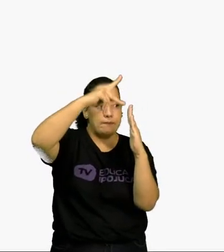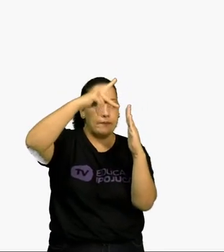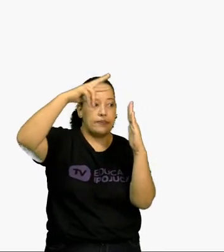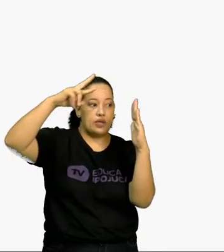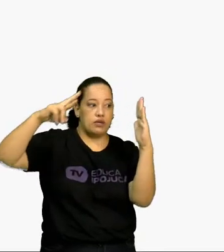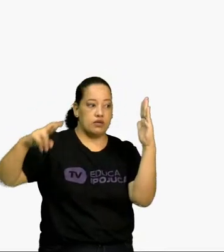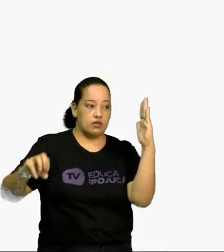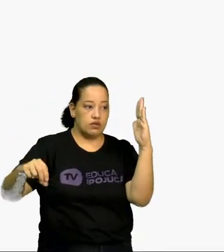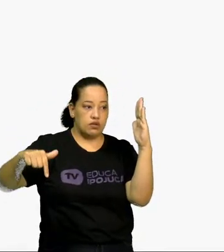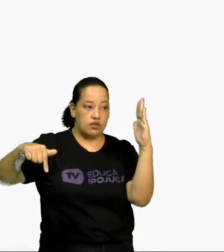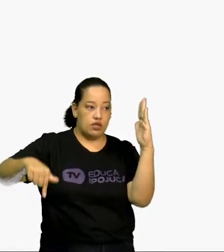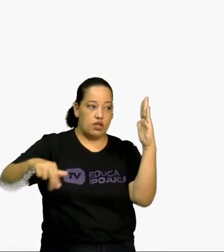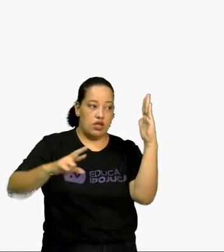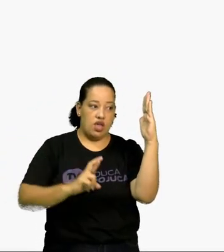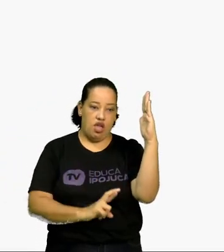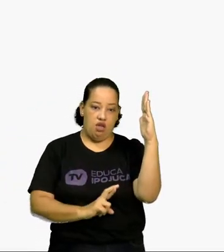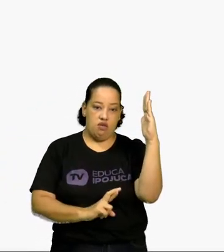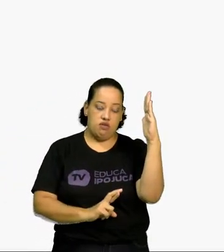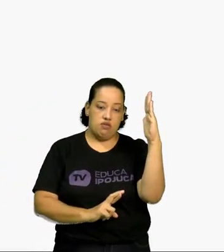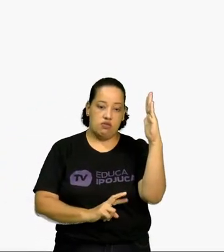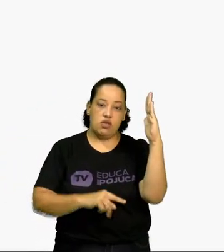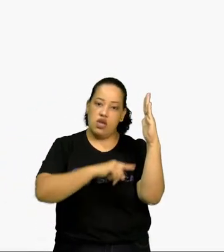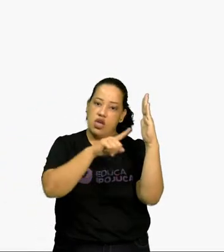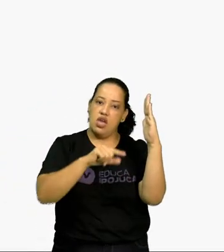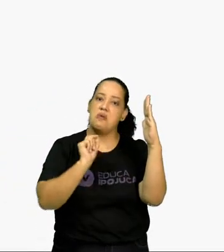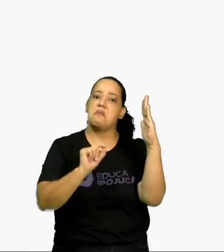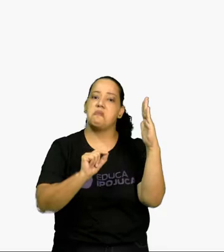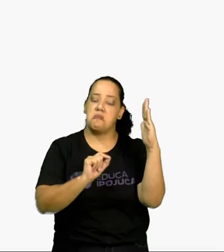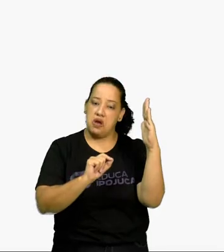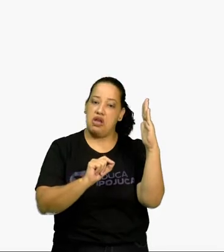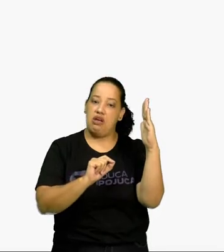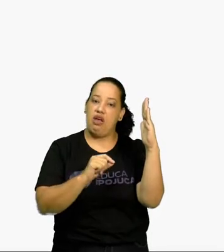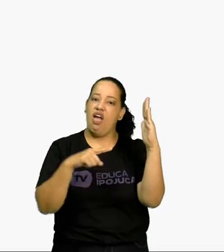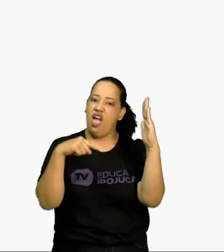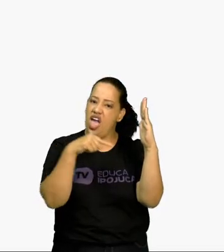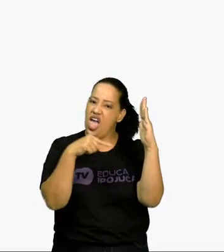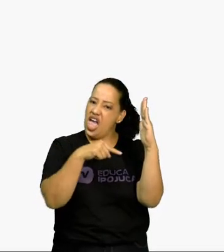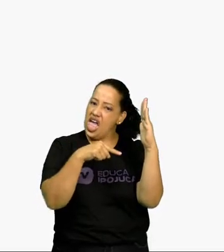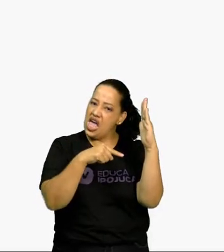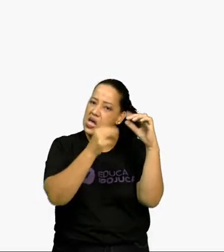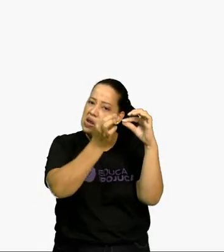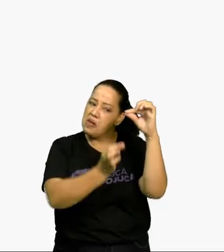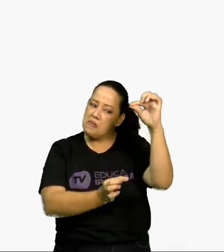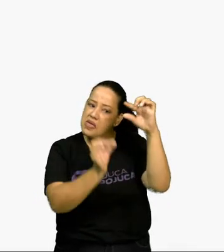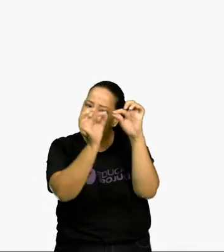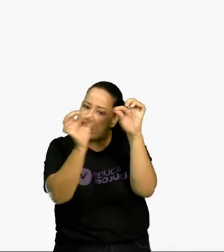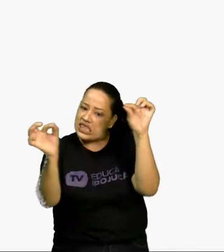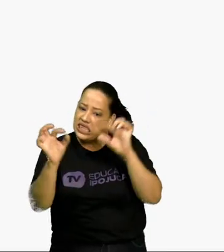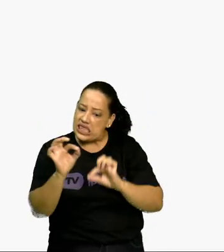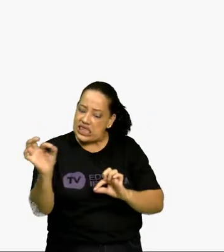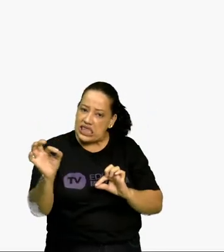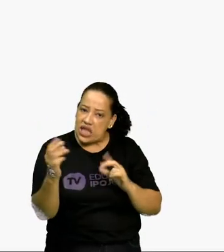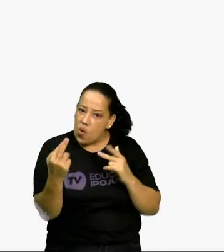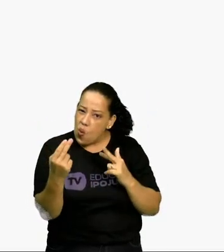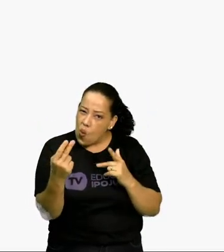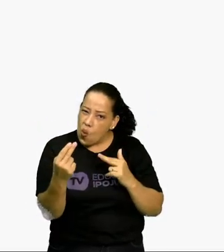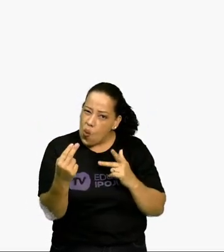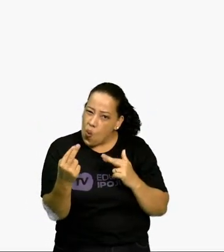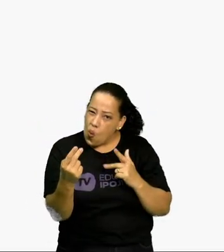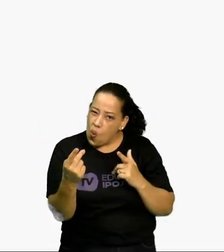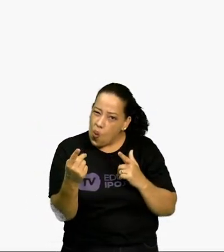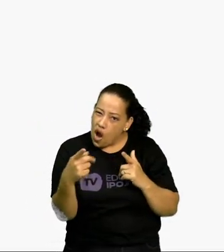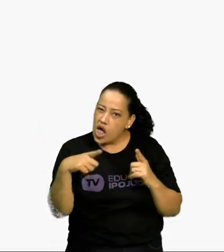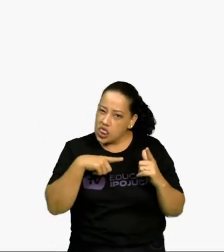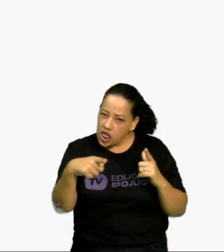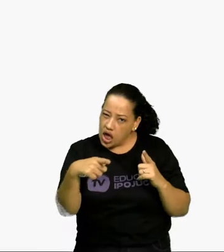ele será que é congruente também? Ele tem as mesmas medidas? Tem as mesmas